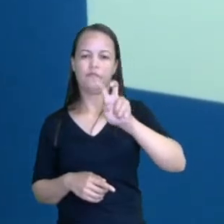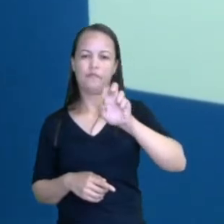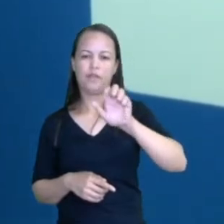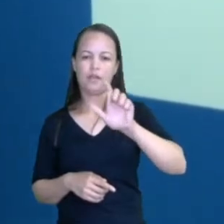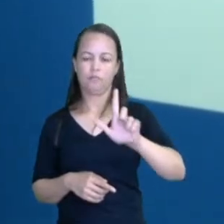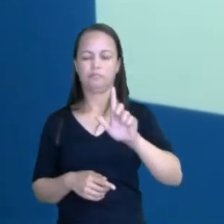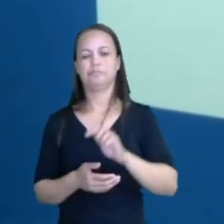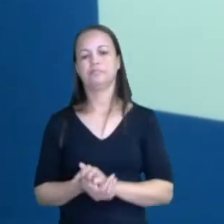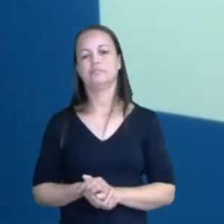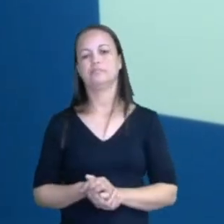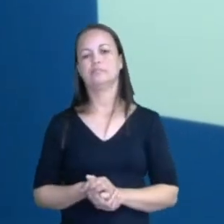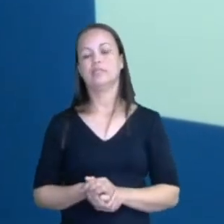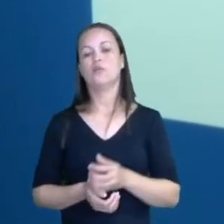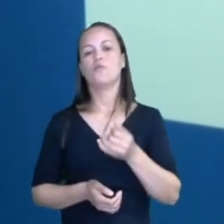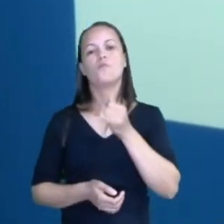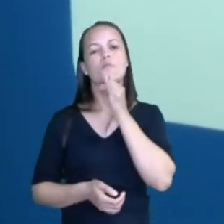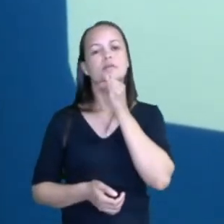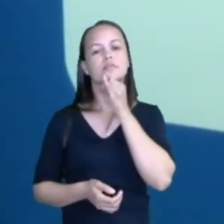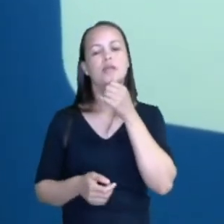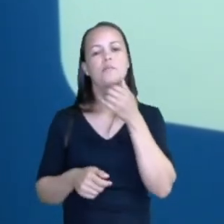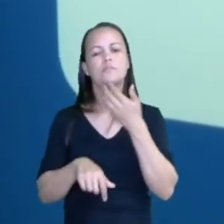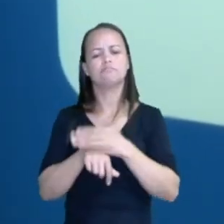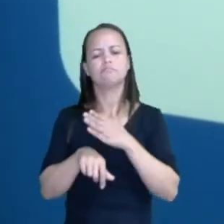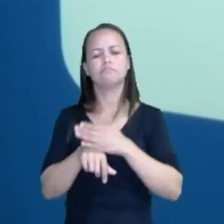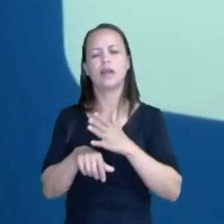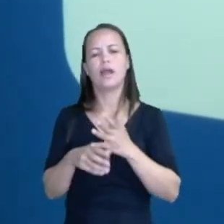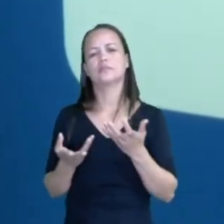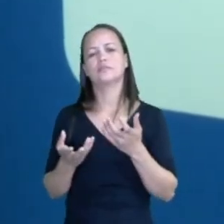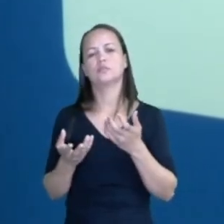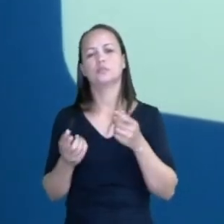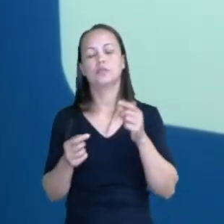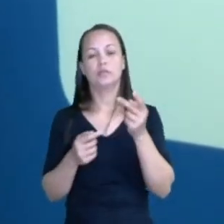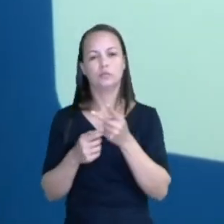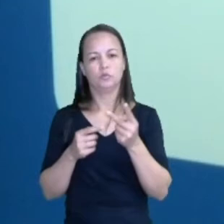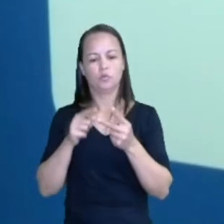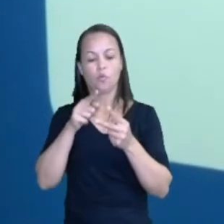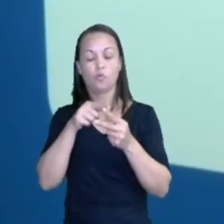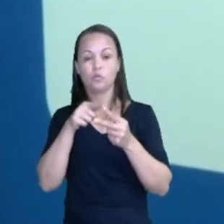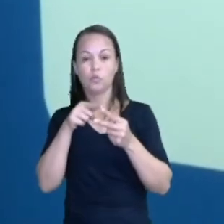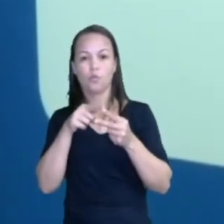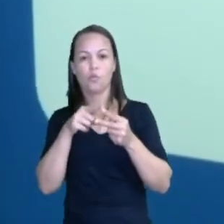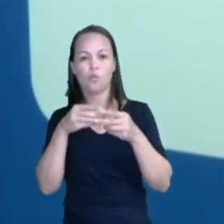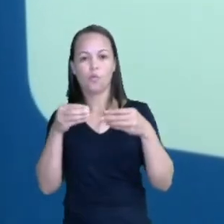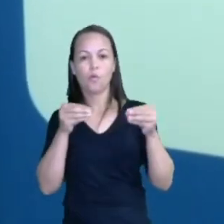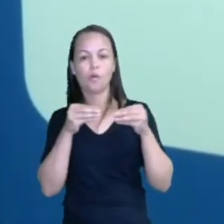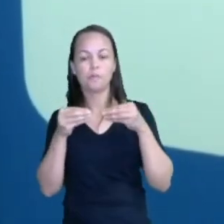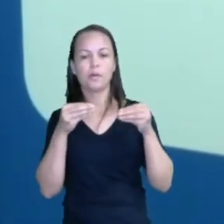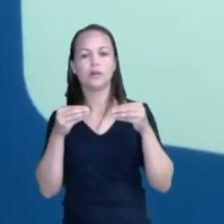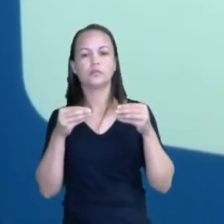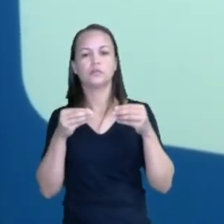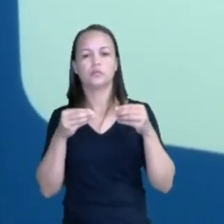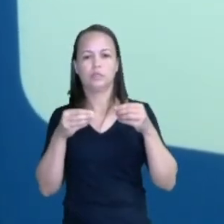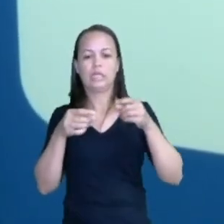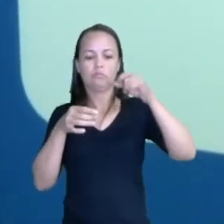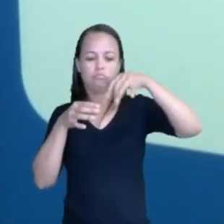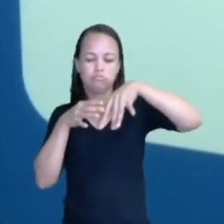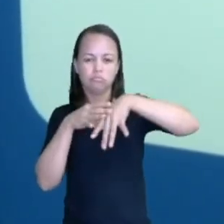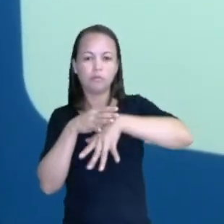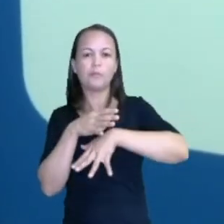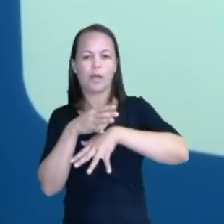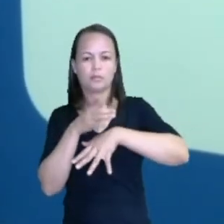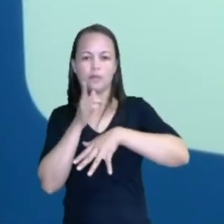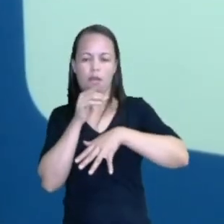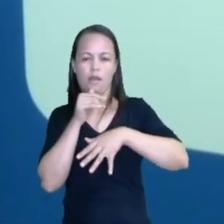Um exemplo prático da permeabilidade, onde o paninho é altamente